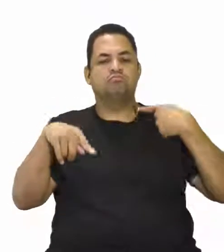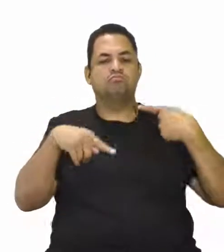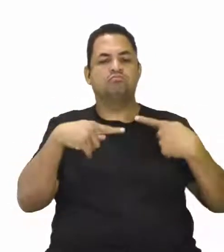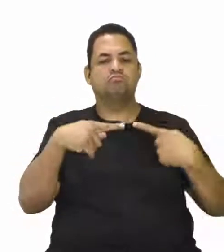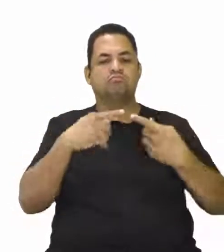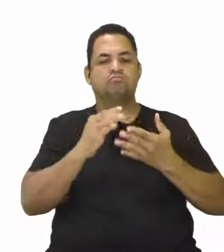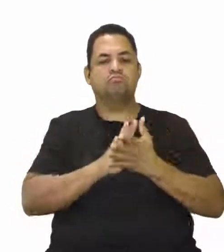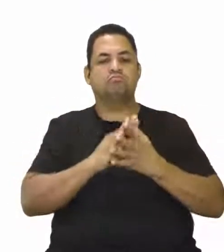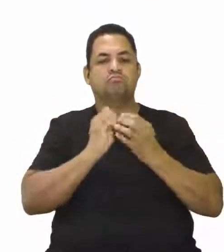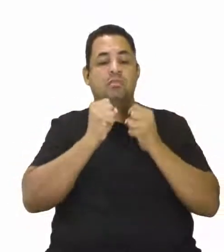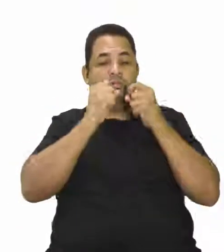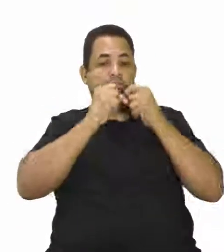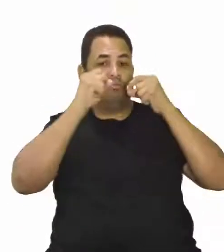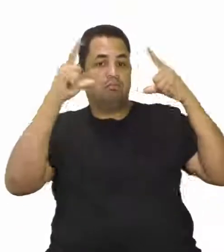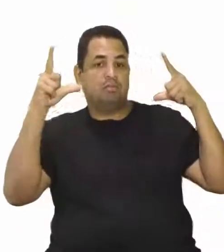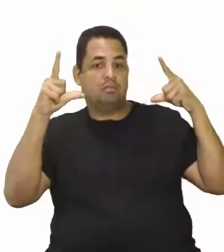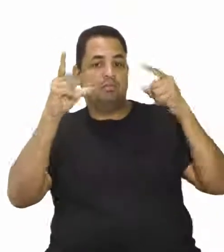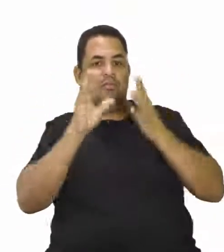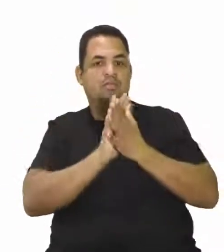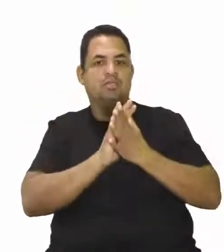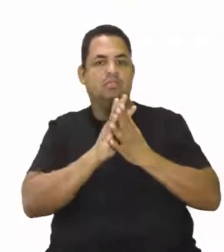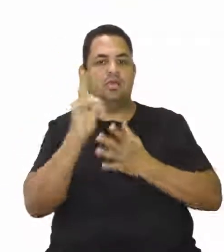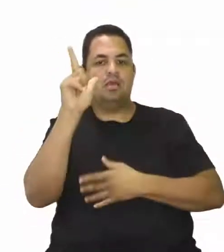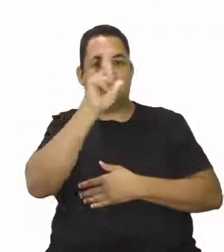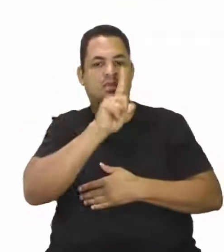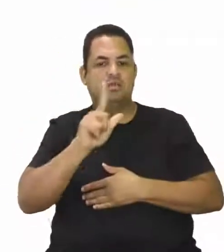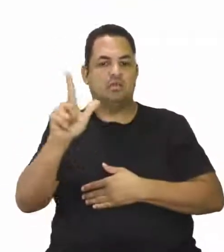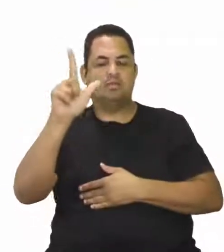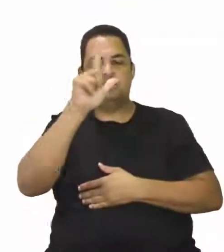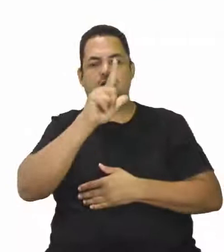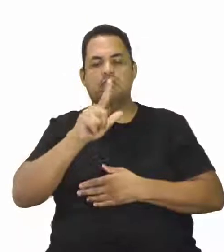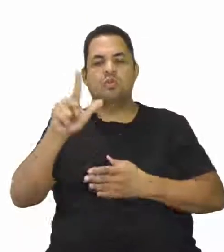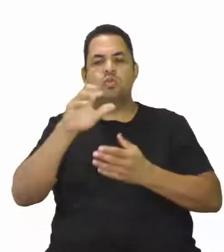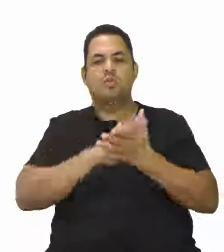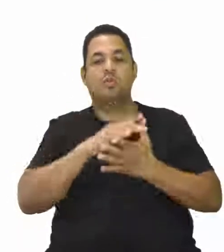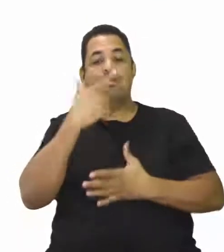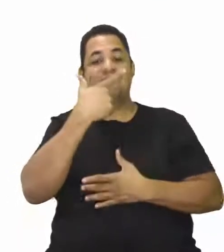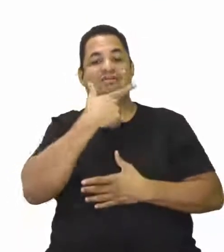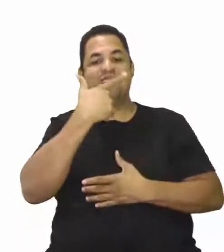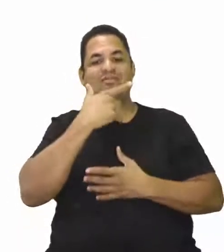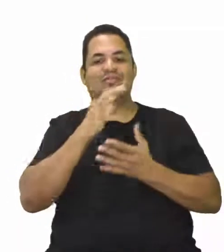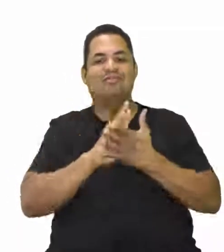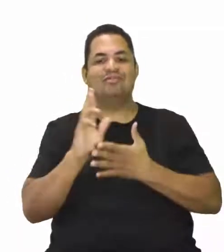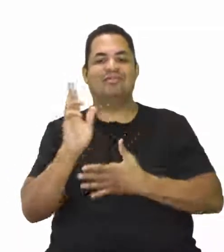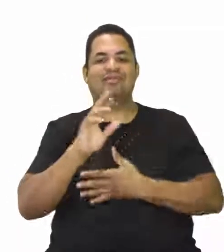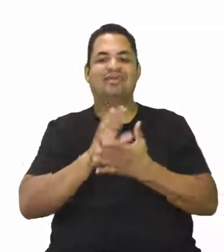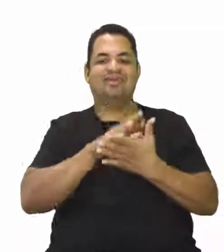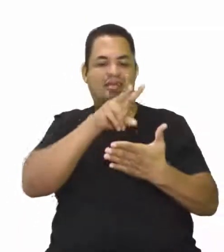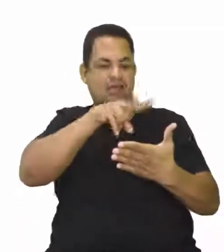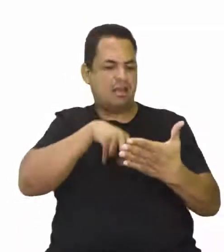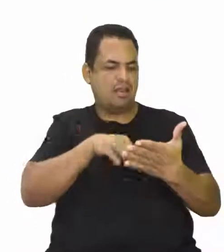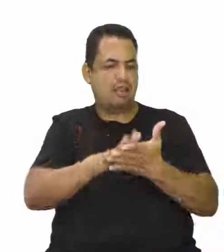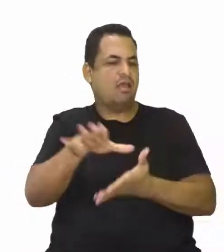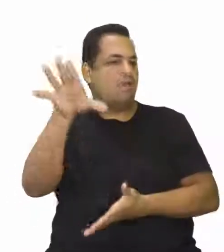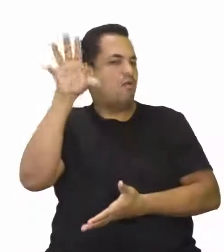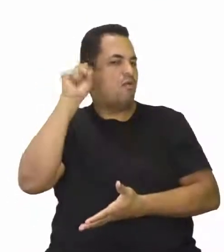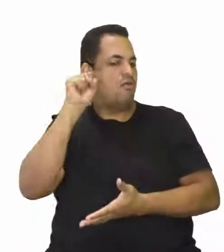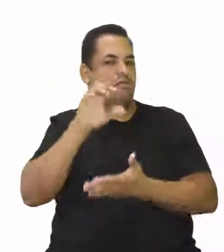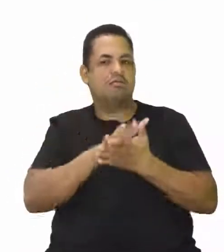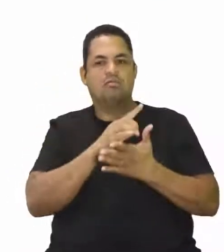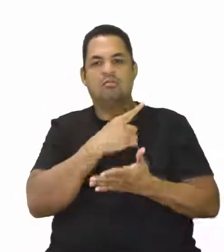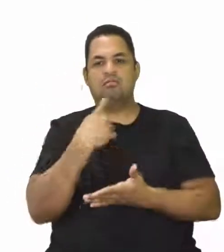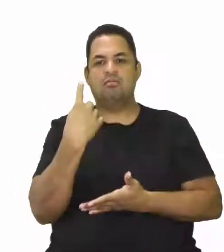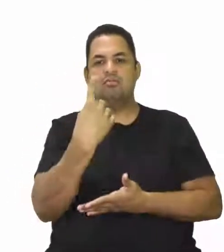é despertar de forma literal o humor por parte de quem lê, de quem ouve, que é o